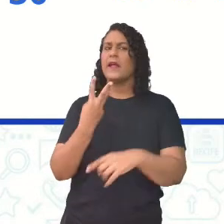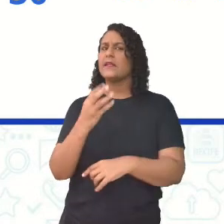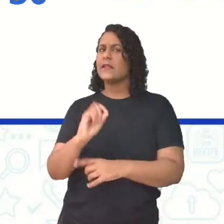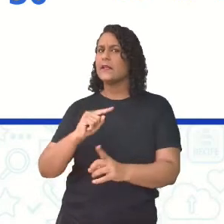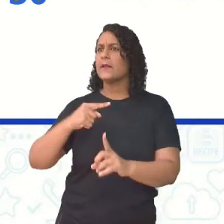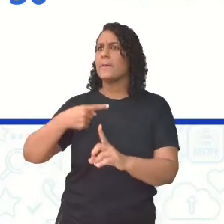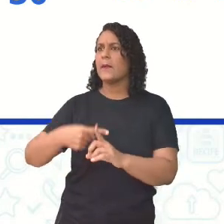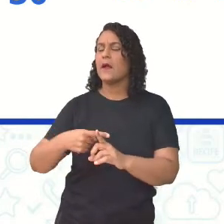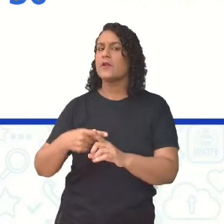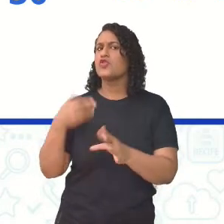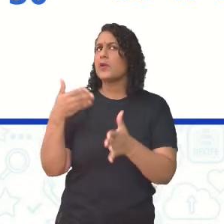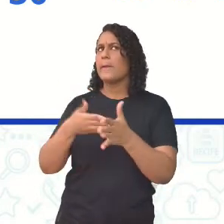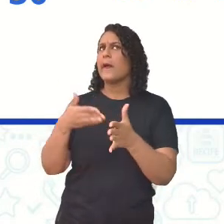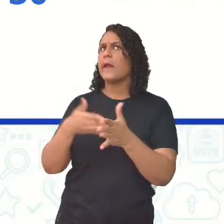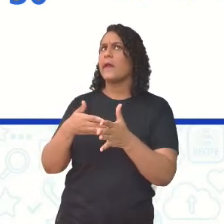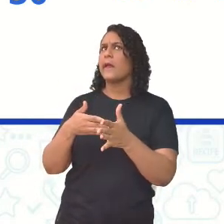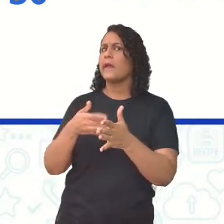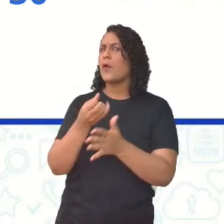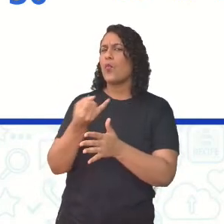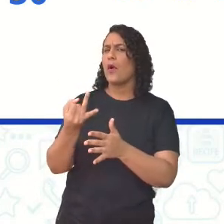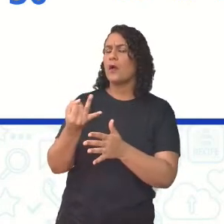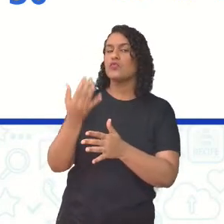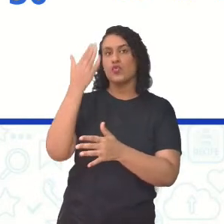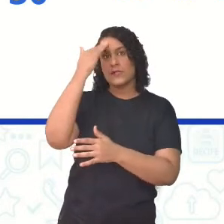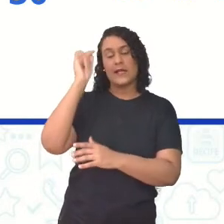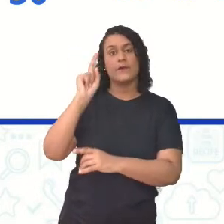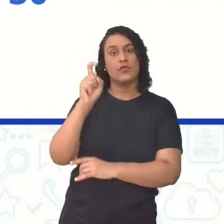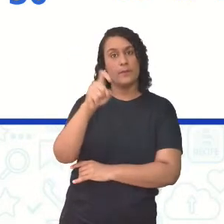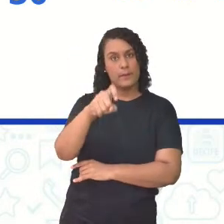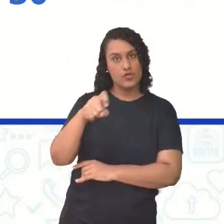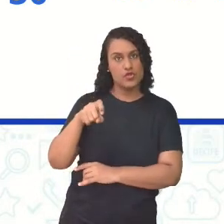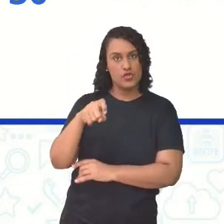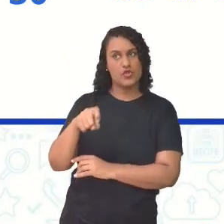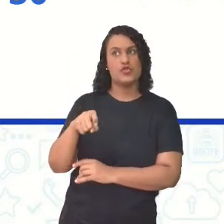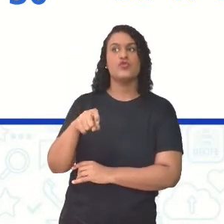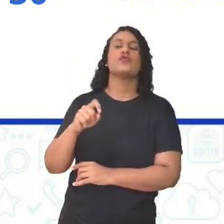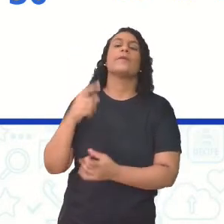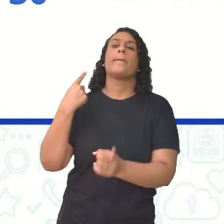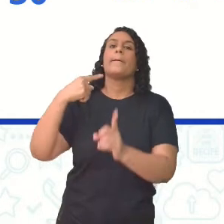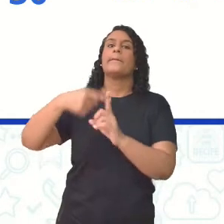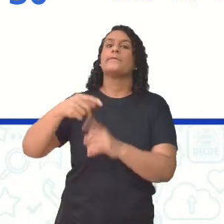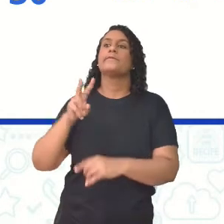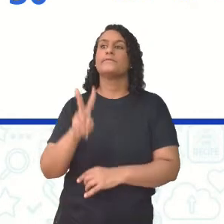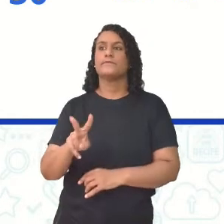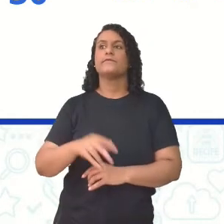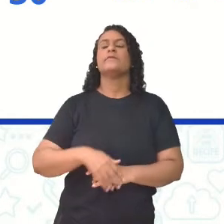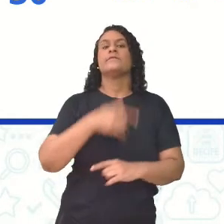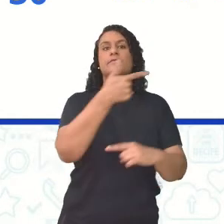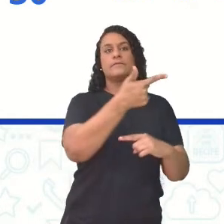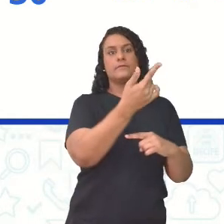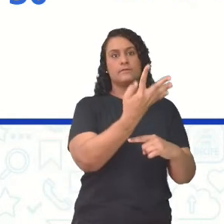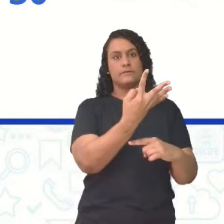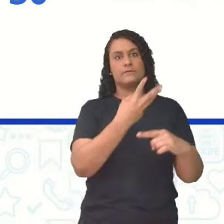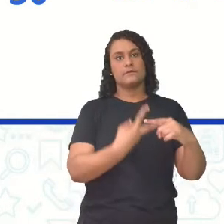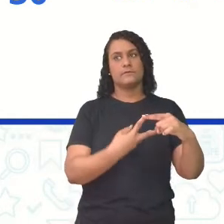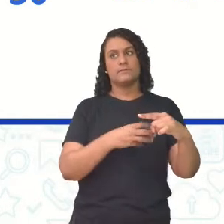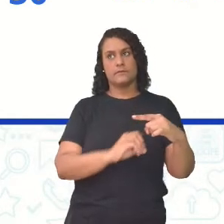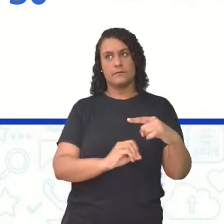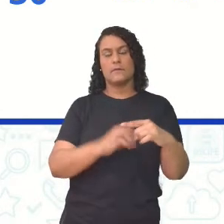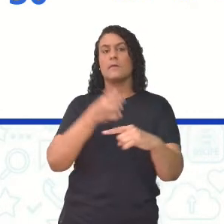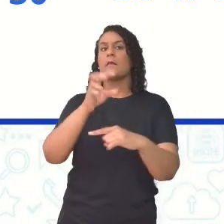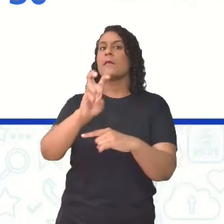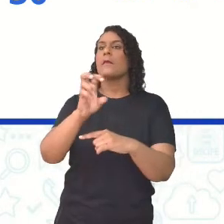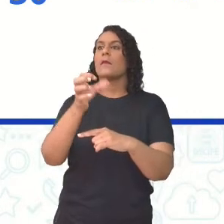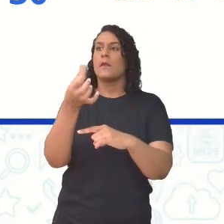da barreira, que é x, mais o outro pedacinho, que é o número 2. Então, tem o 24 está para 30 e 56 está